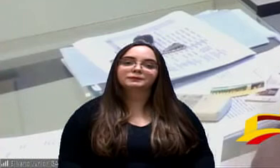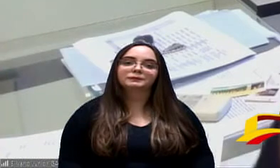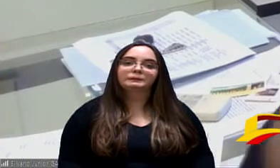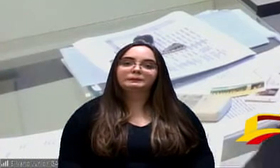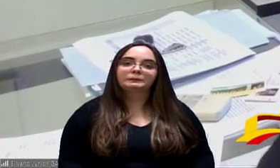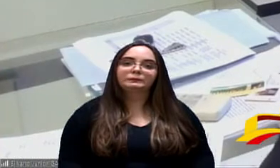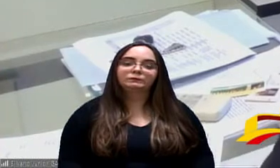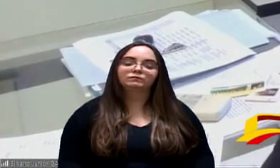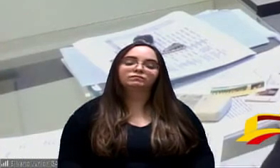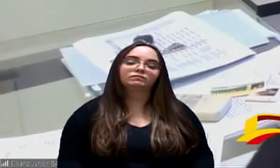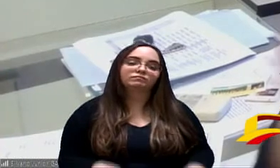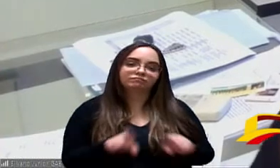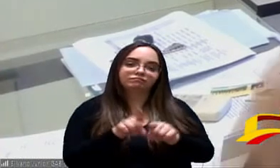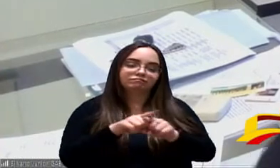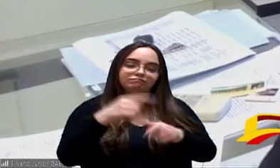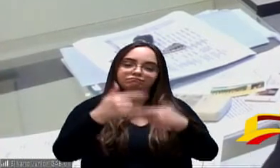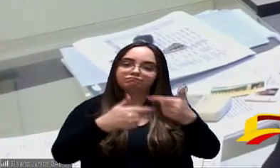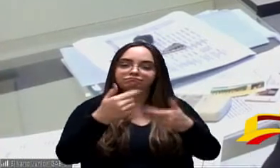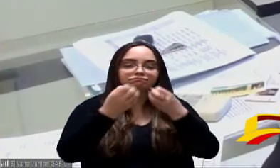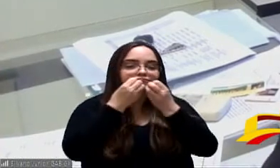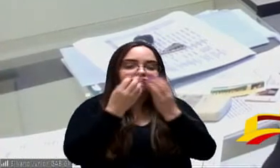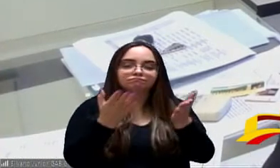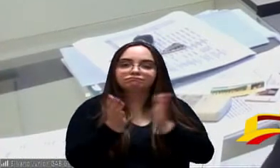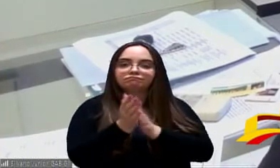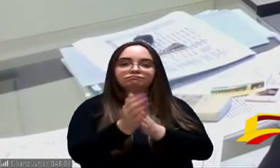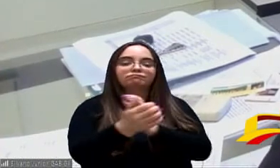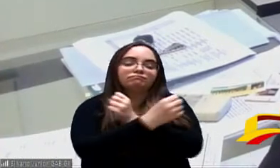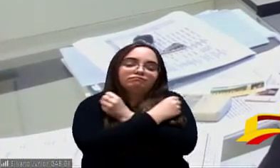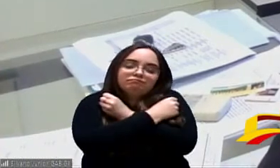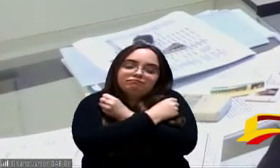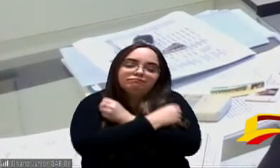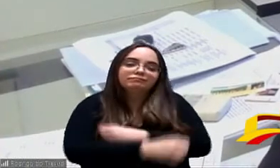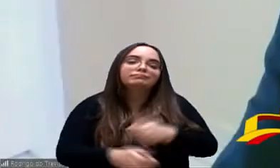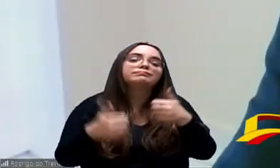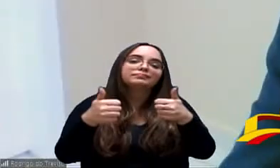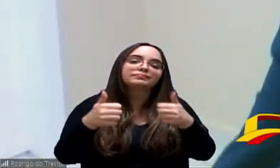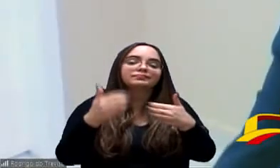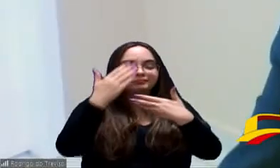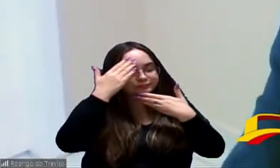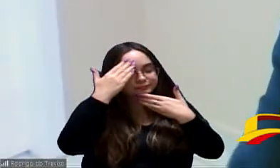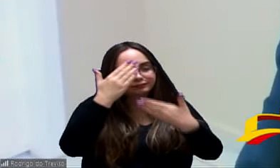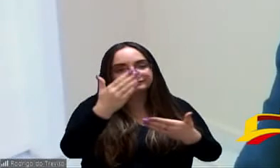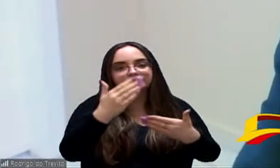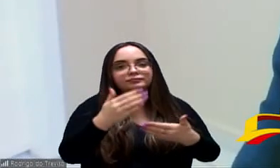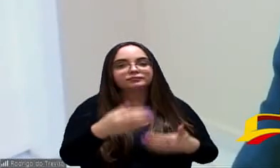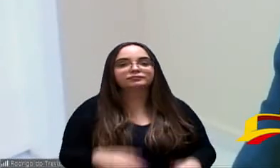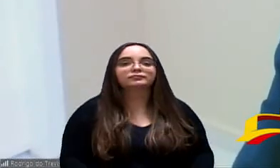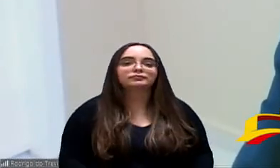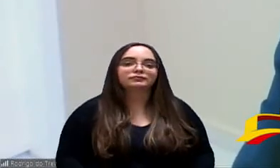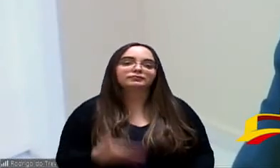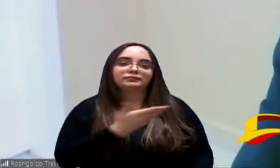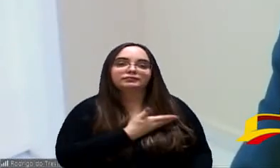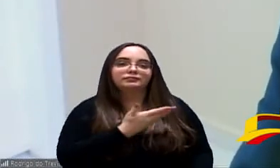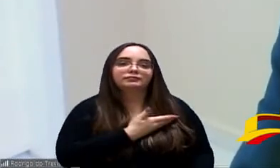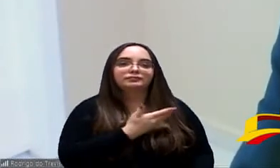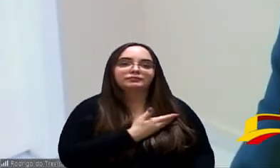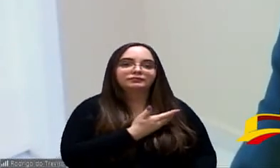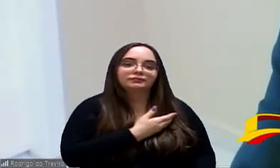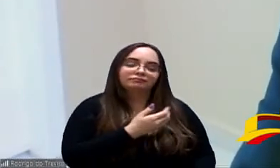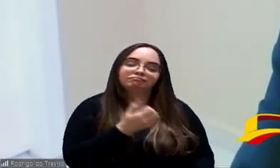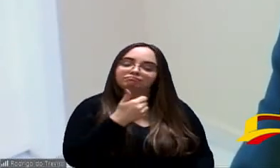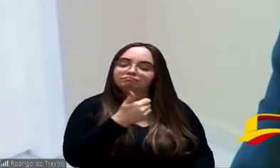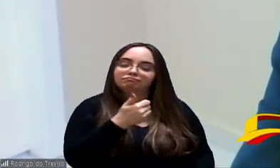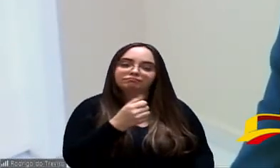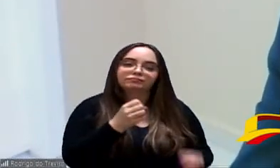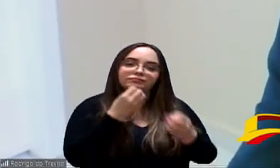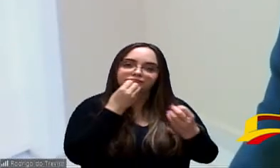pelo manifesto que se faz aí. Tá bom? Um abraço, obrigado, Rodrigo. Obrigado mesmo, e nosso amigão aqui do lado, fico feliz